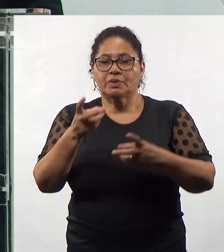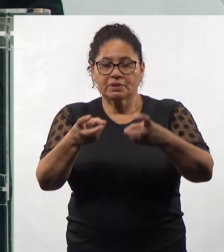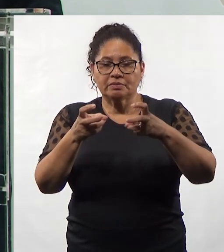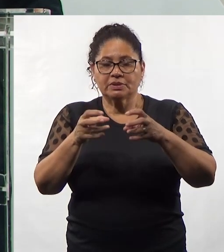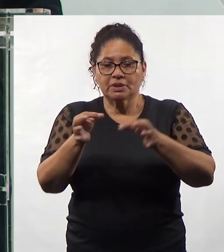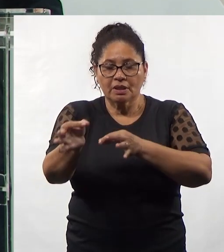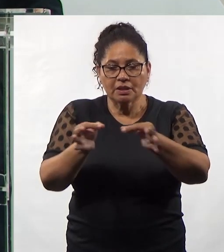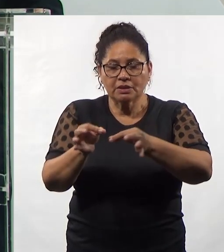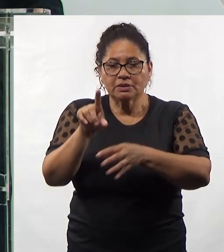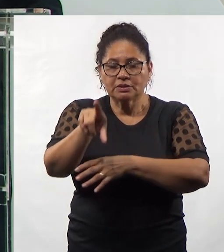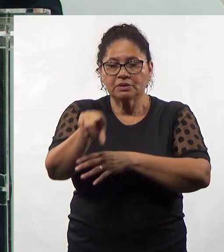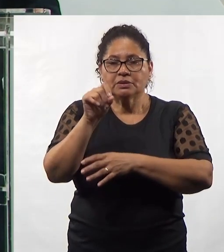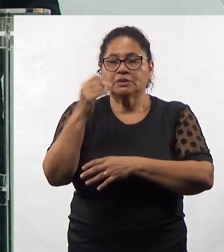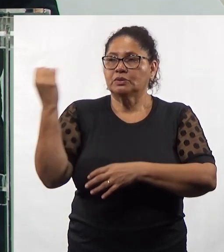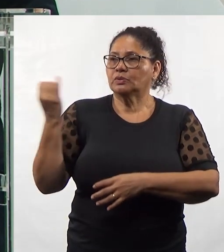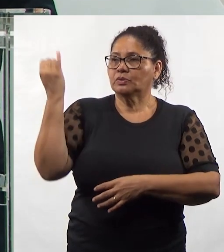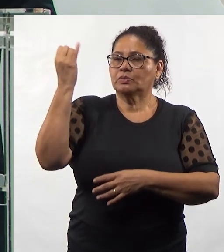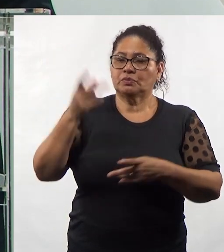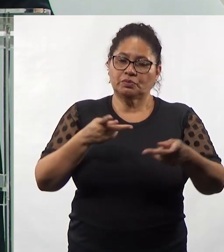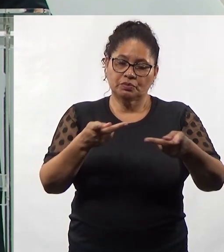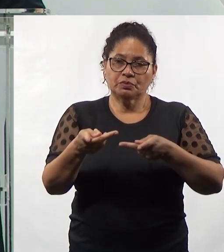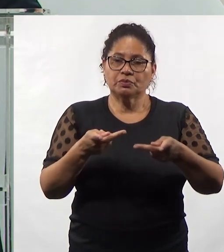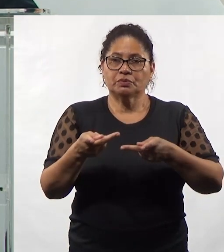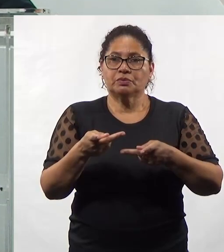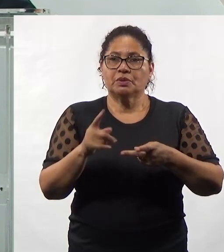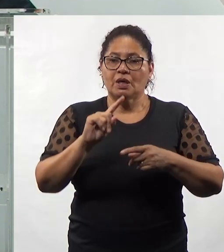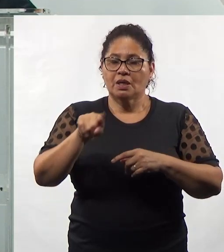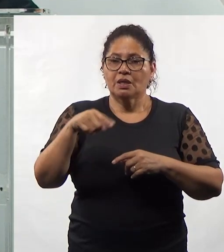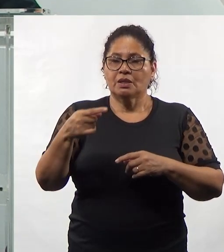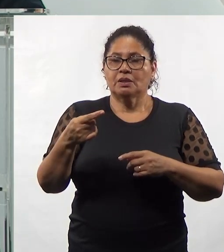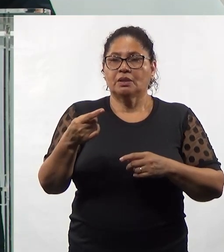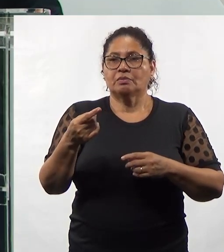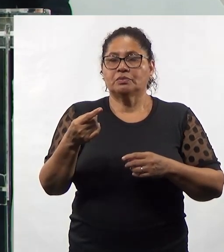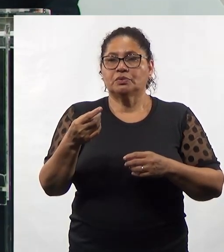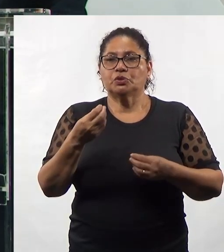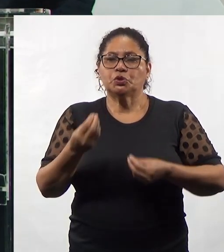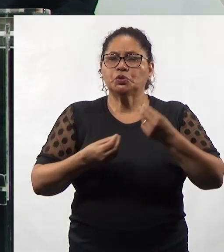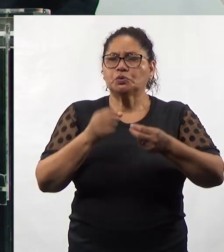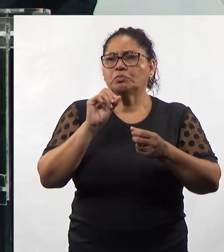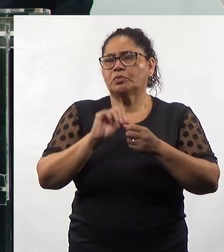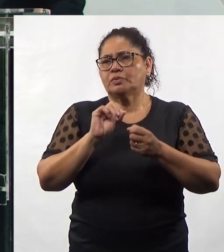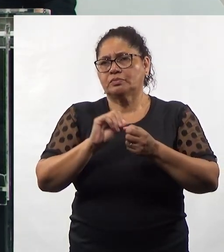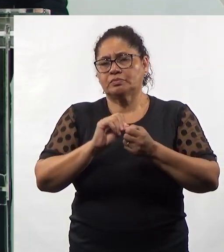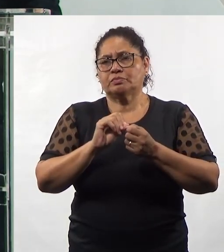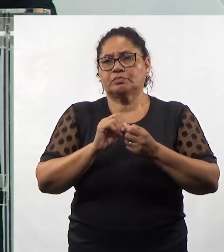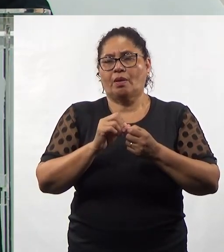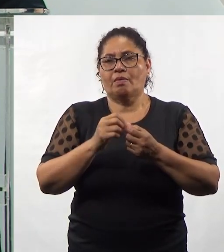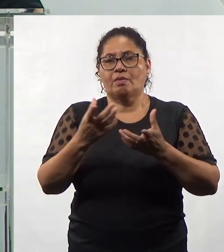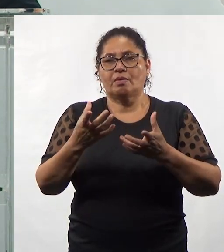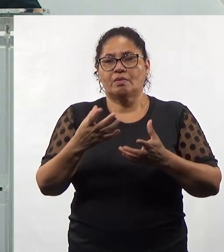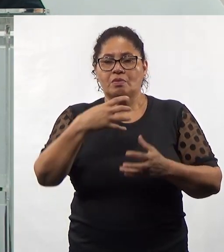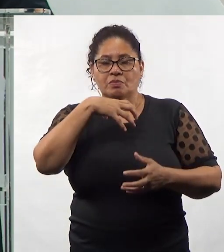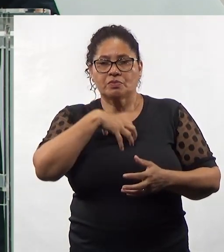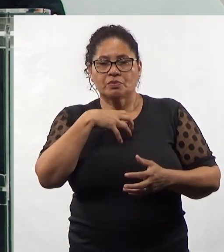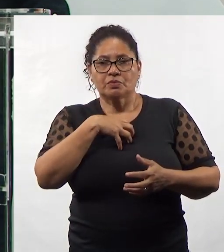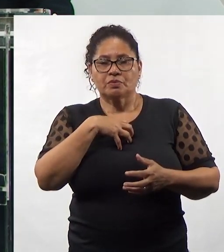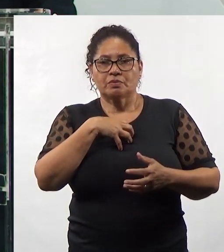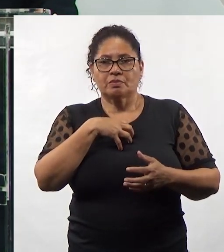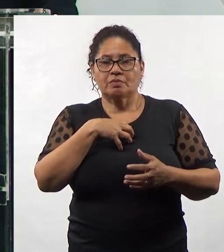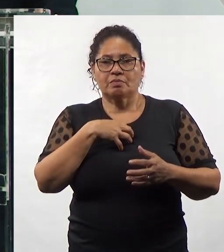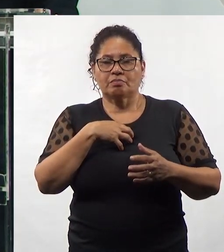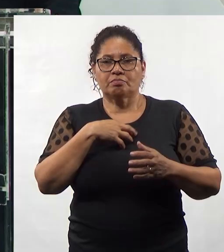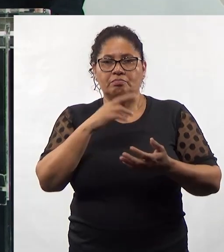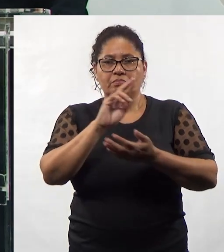identificação, elaboração, seleção, priorização de projetos e depois o balanceamento de uma forma